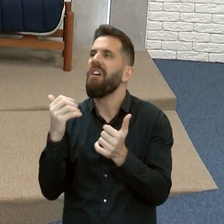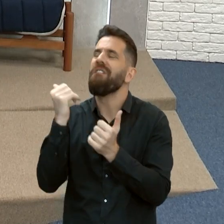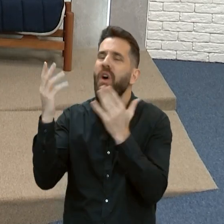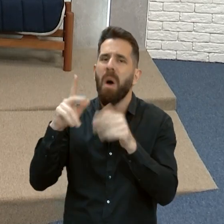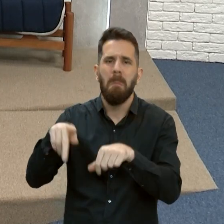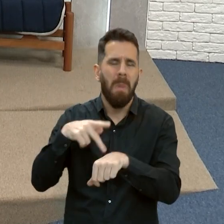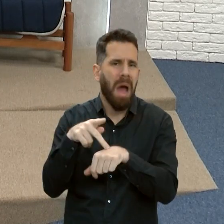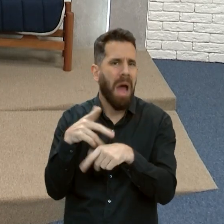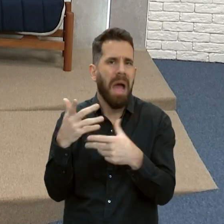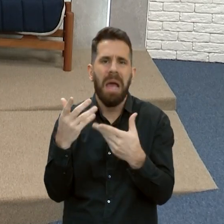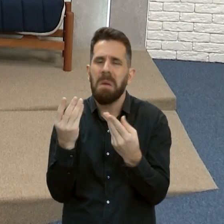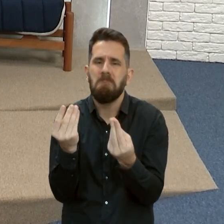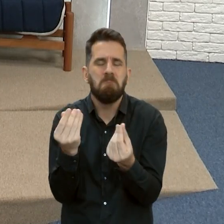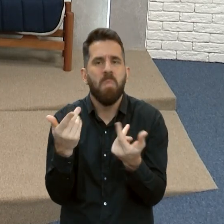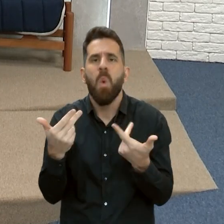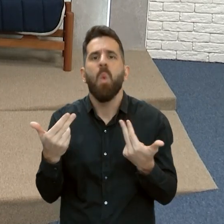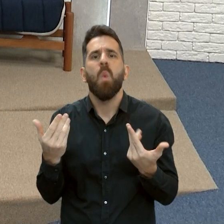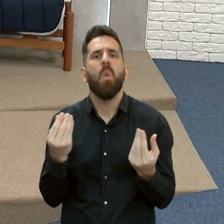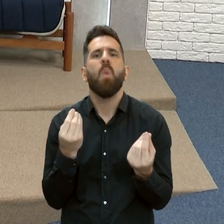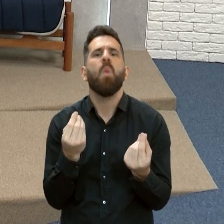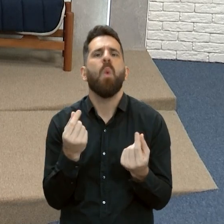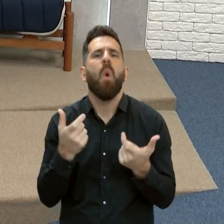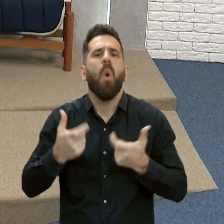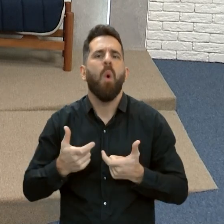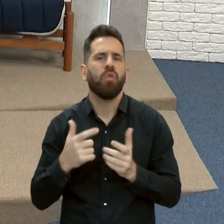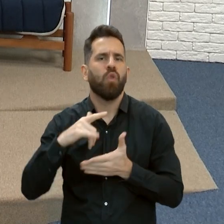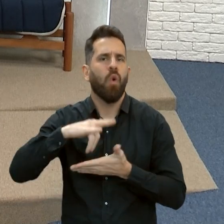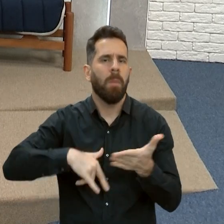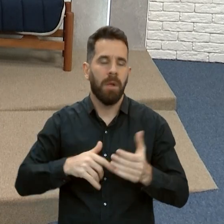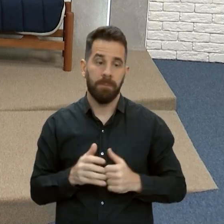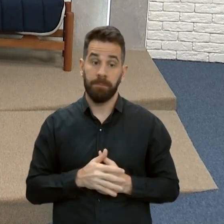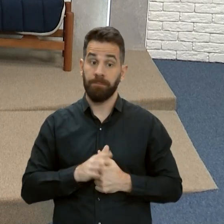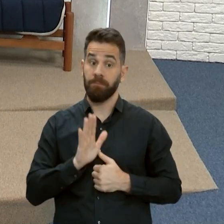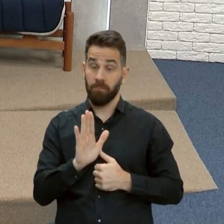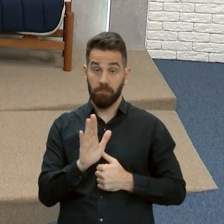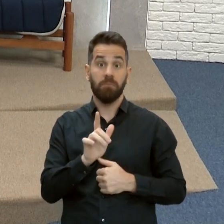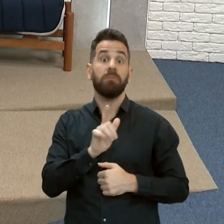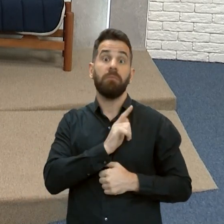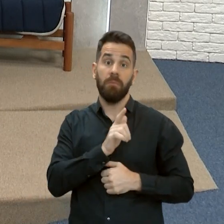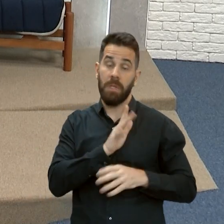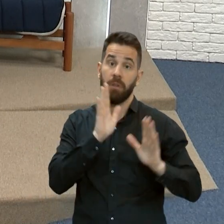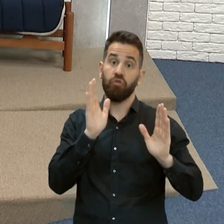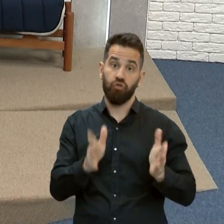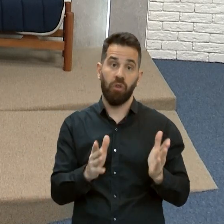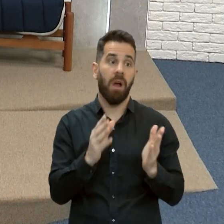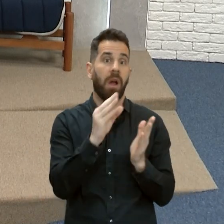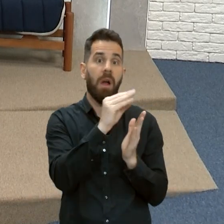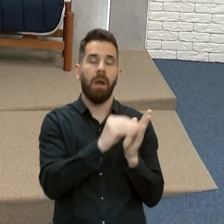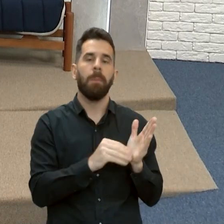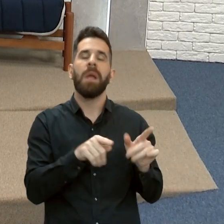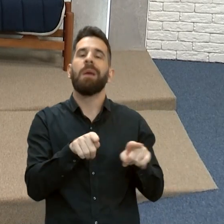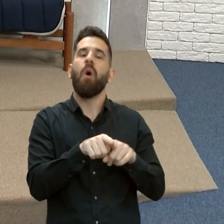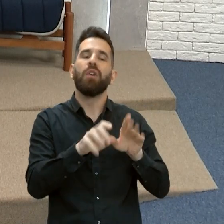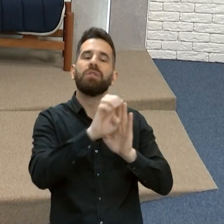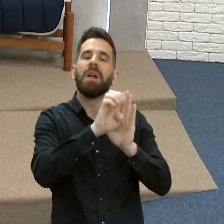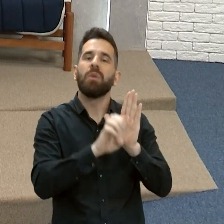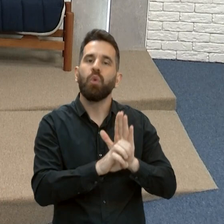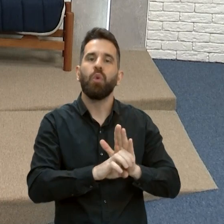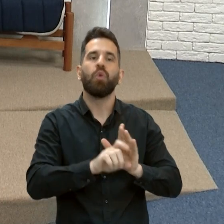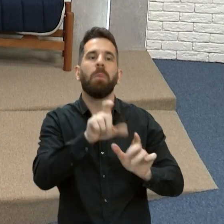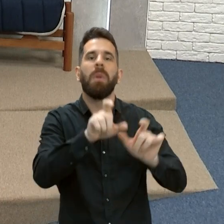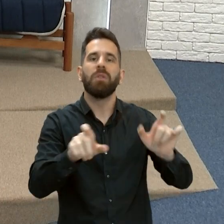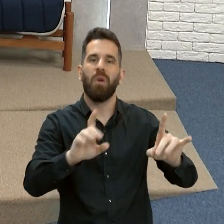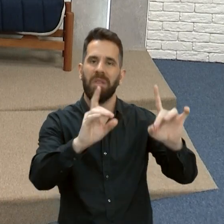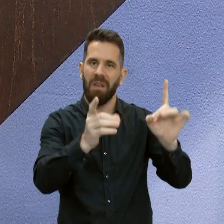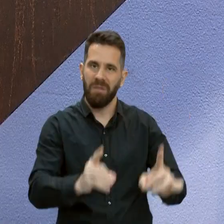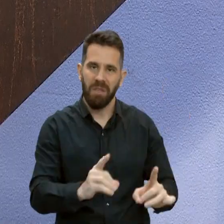porque nós temos a convenção, né? O nosso Estatuto da Pessoa com Deficiência, ela não é um estatuto simplesmente que ele aparece